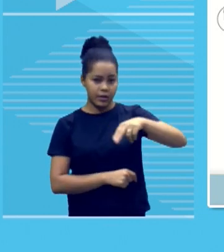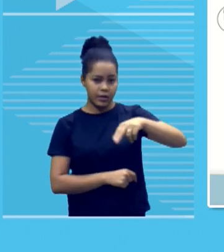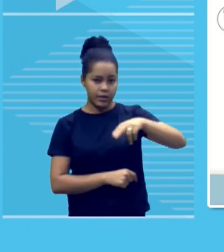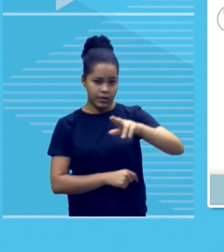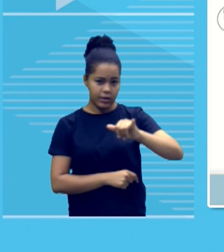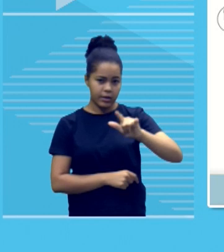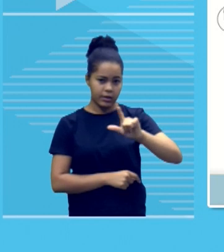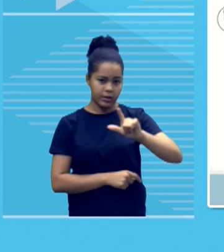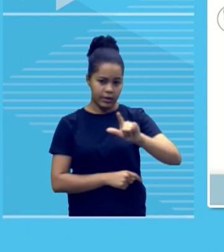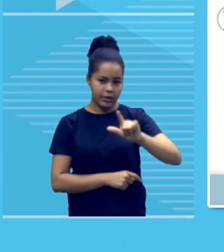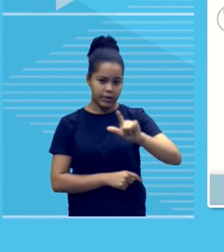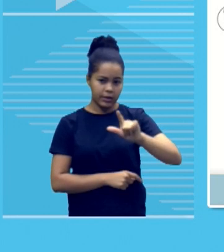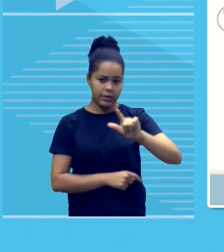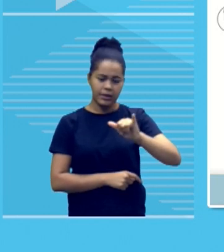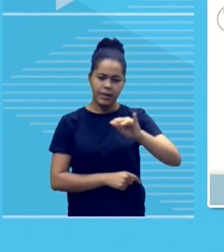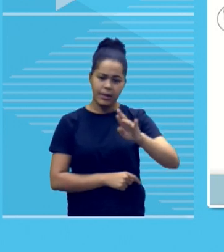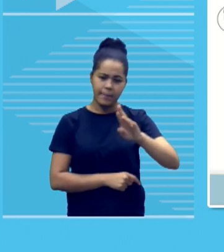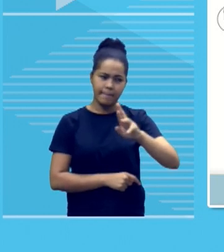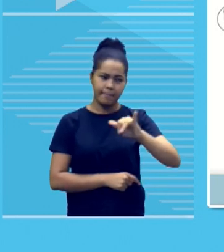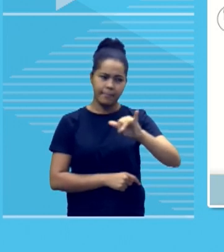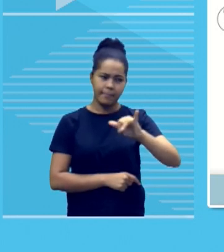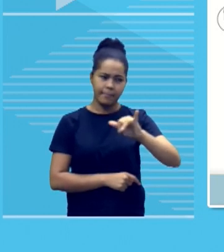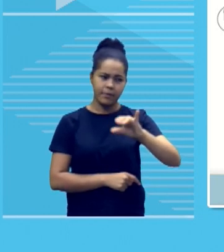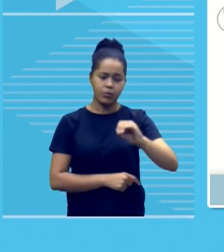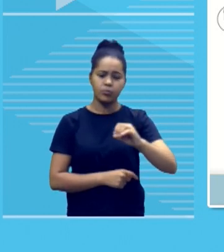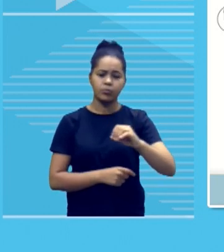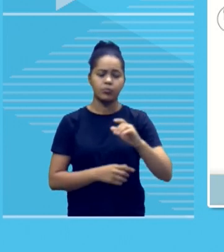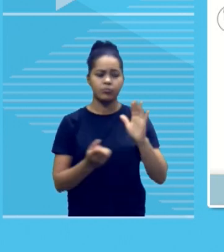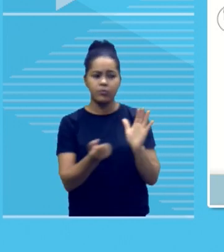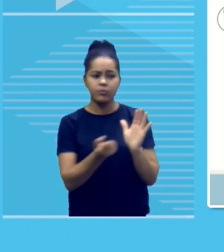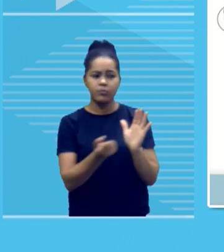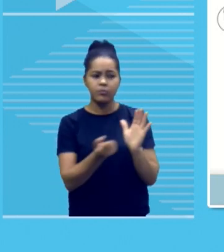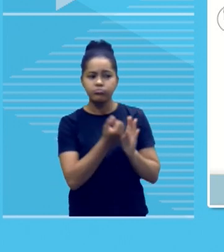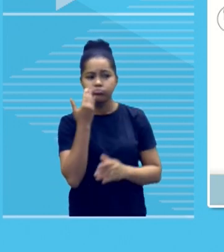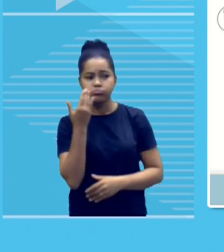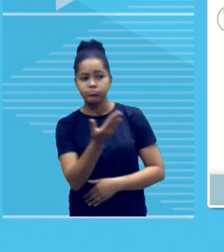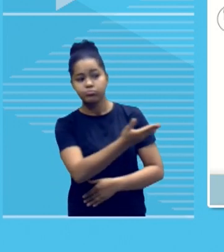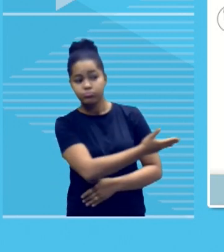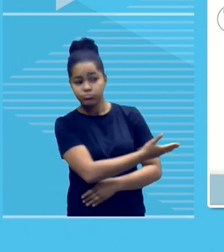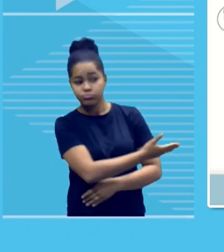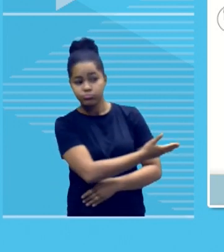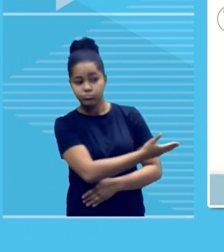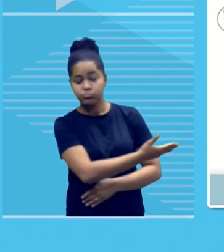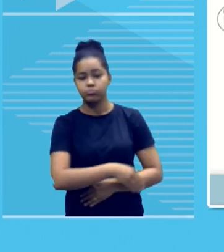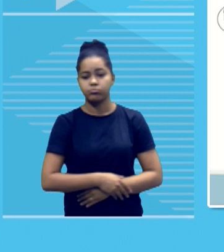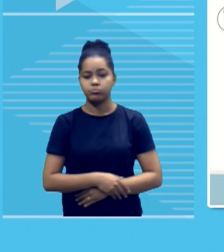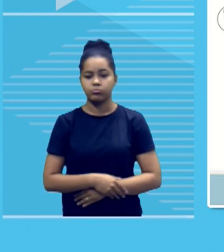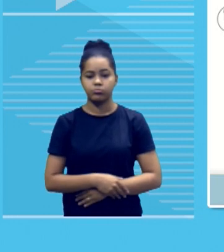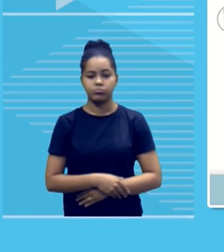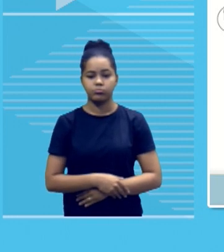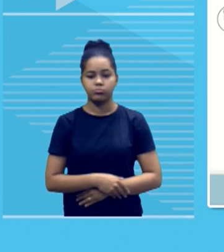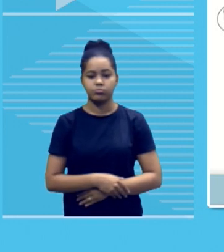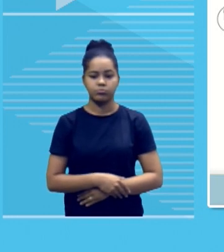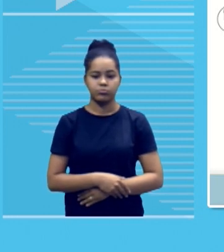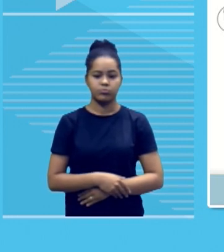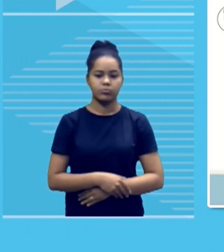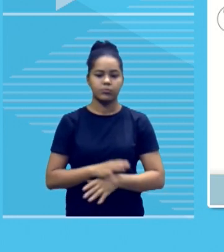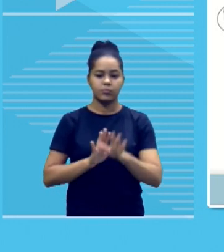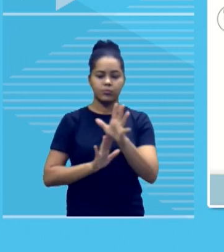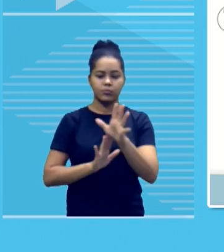você aparecer em questão de isomeria pode marcar a autonomia Nós temos dois equilíbrios importantes